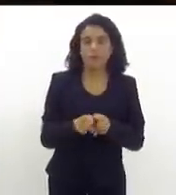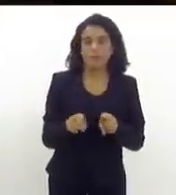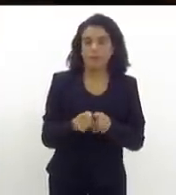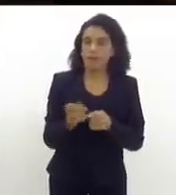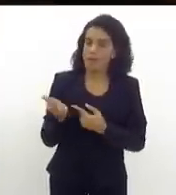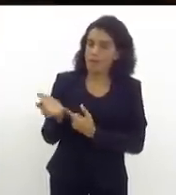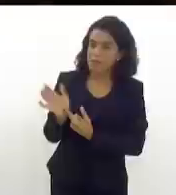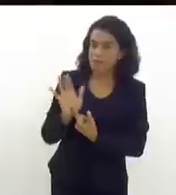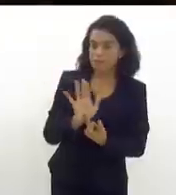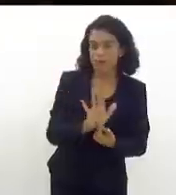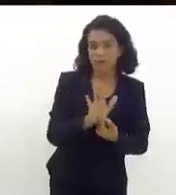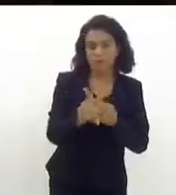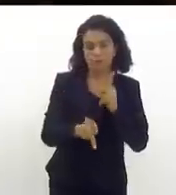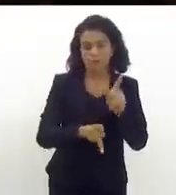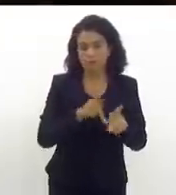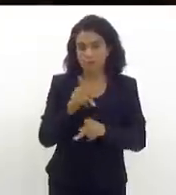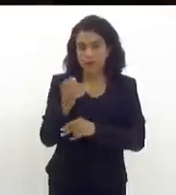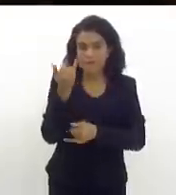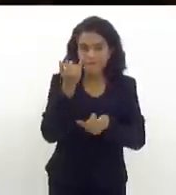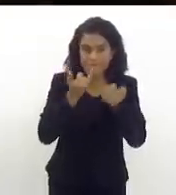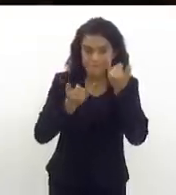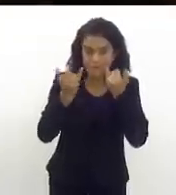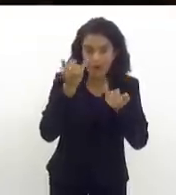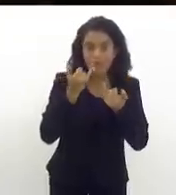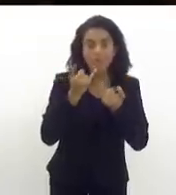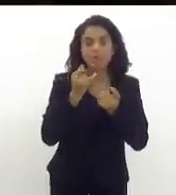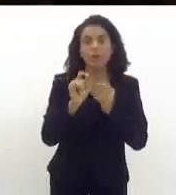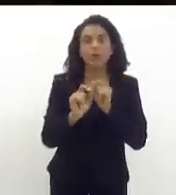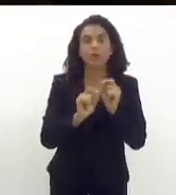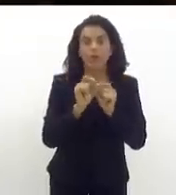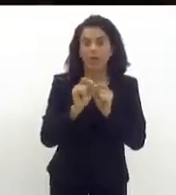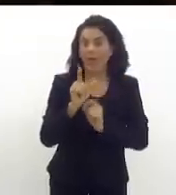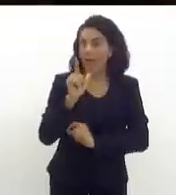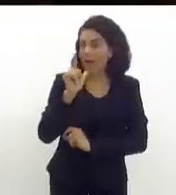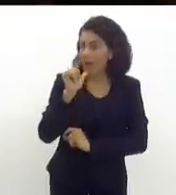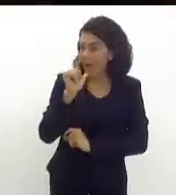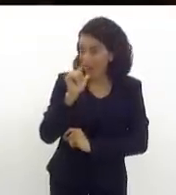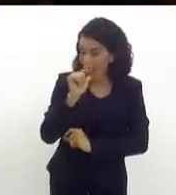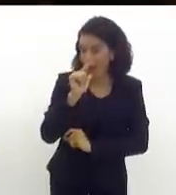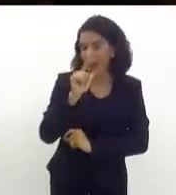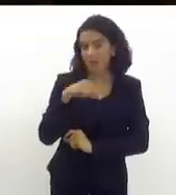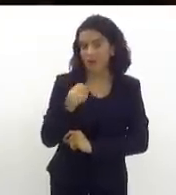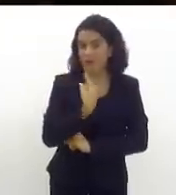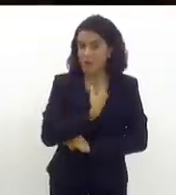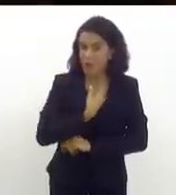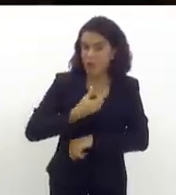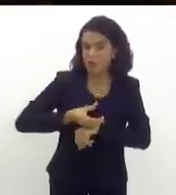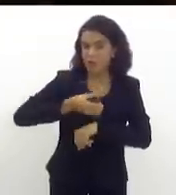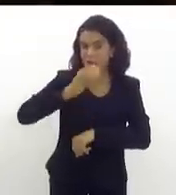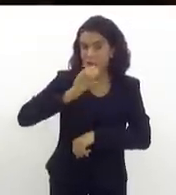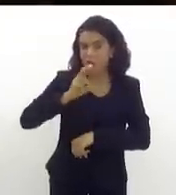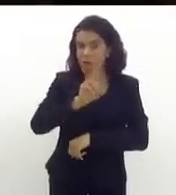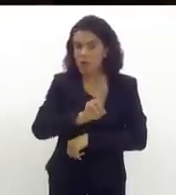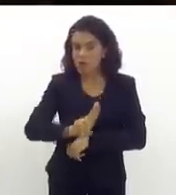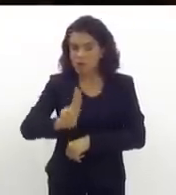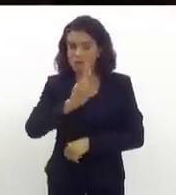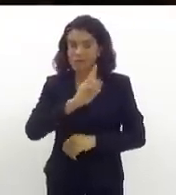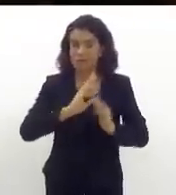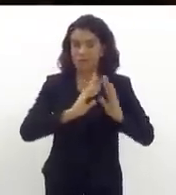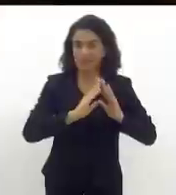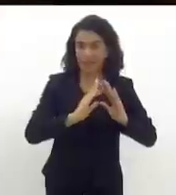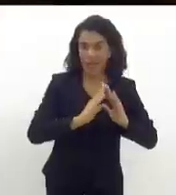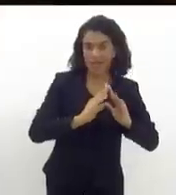para a população a informação que a água que estamos consumindo já está